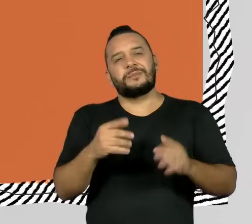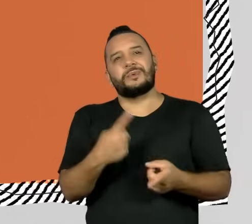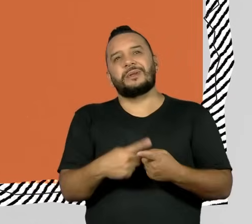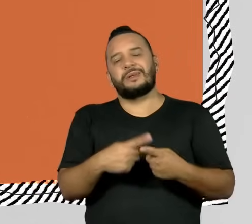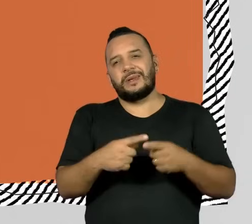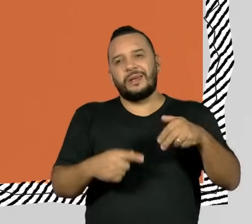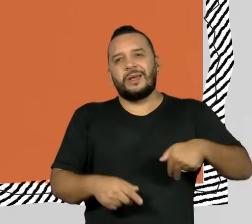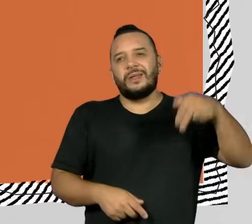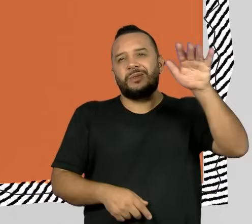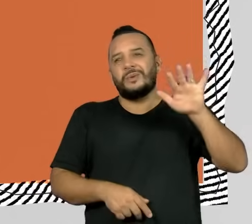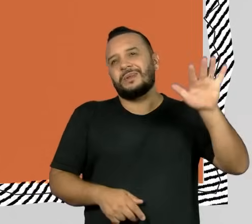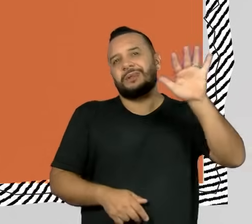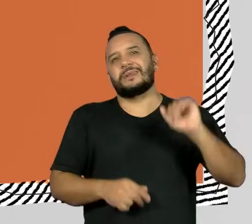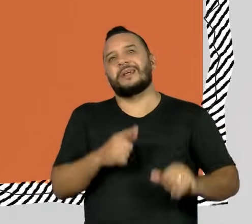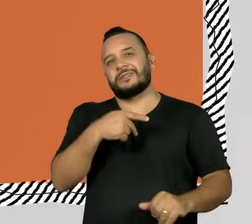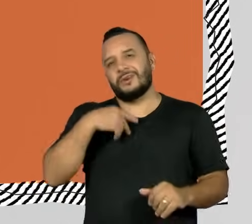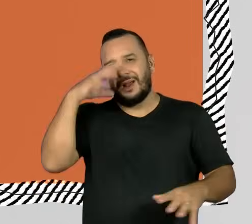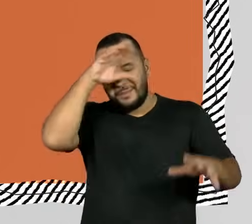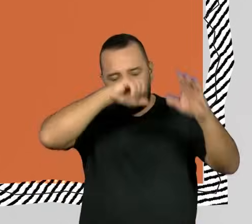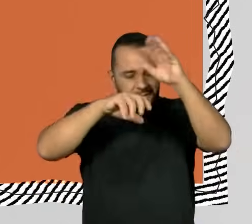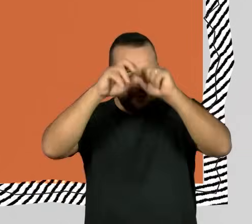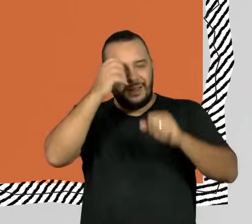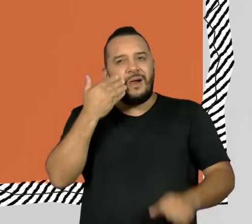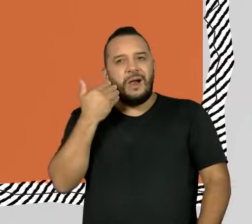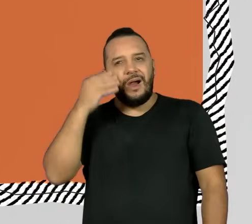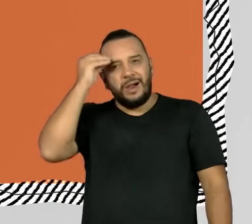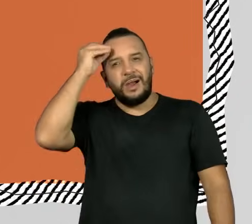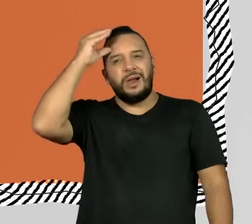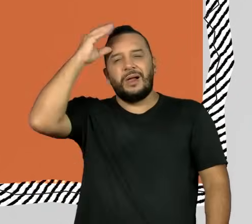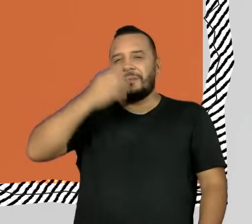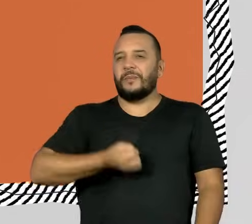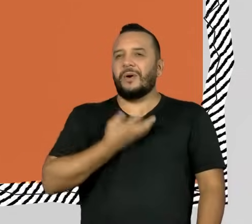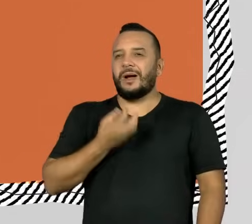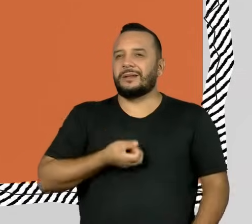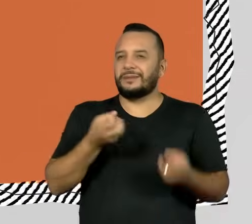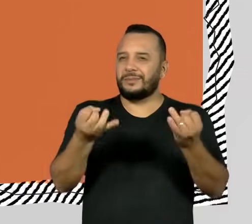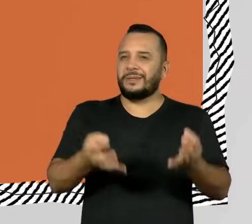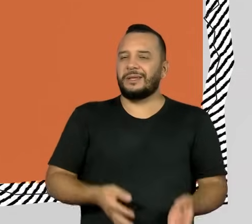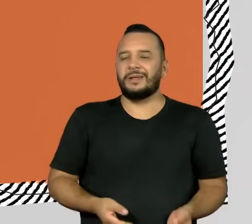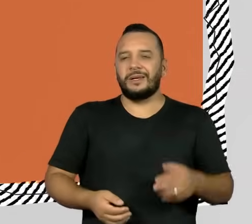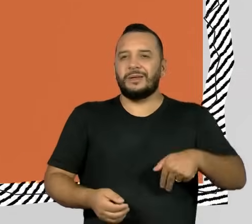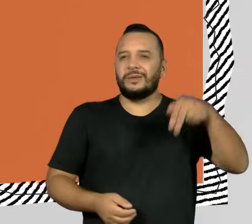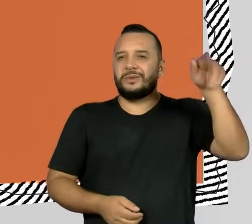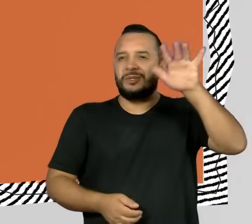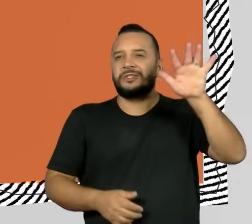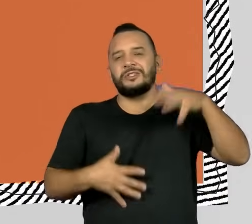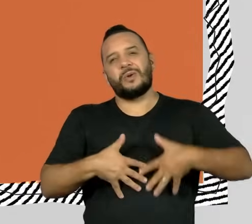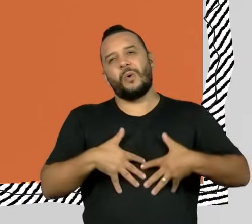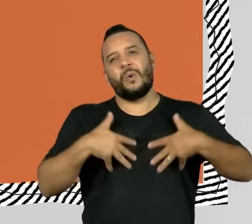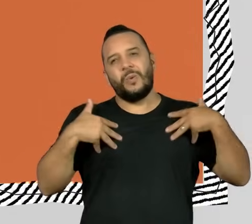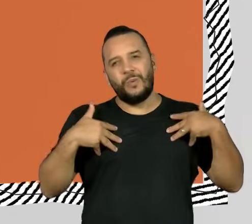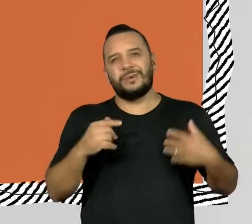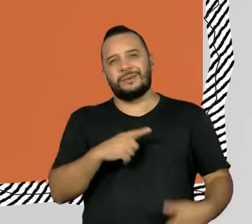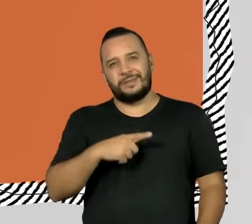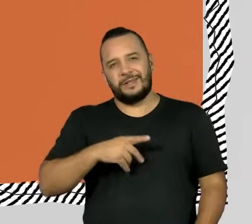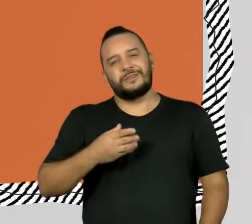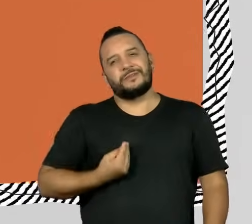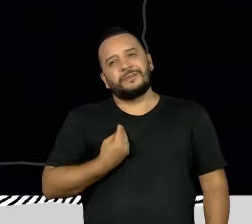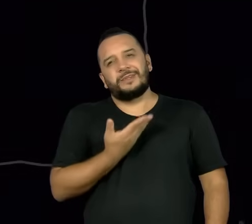Nordeste é o que eu tenho, onde muito pude aprender. E como diz um bom poeta, quanto mais sou nordestino, mais me orgulho de ser.